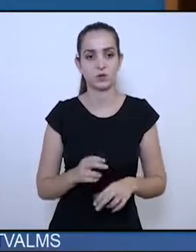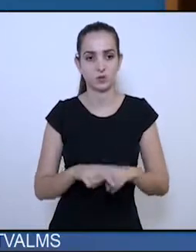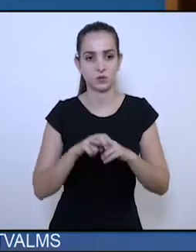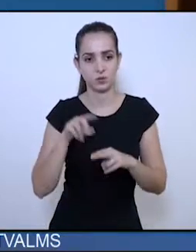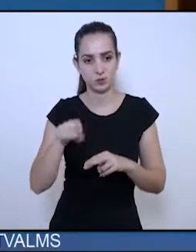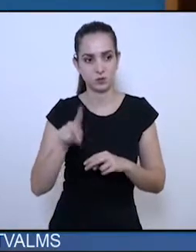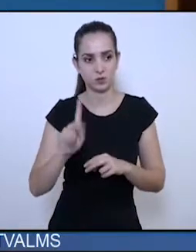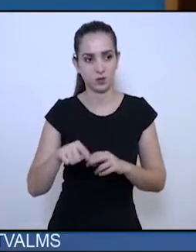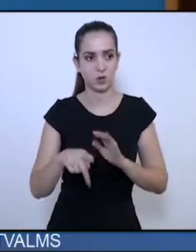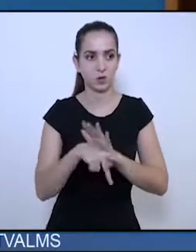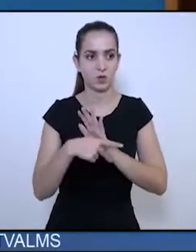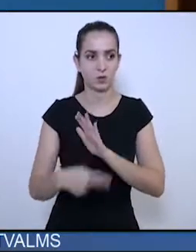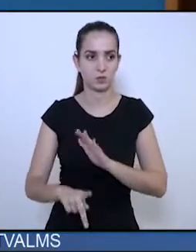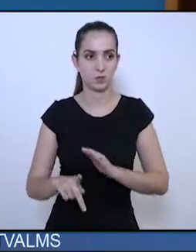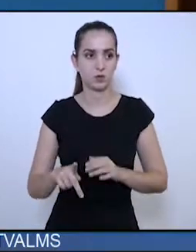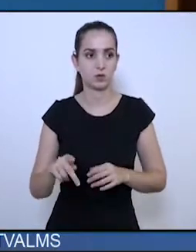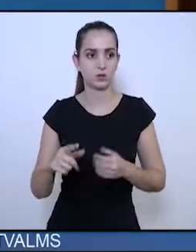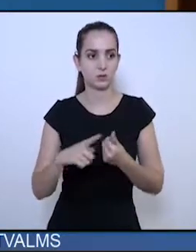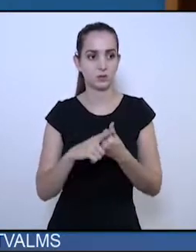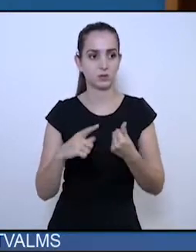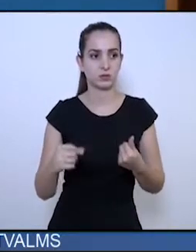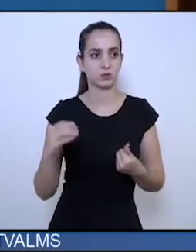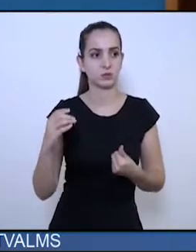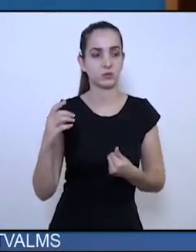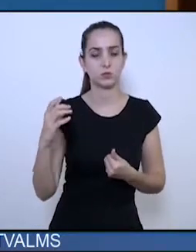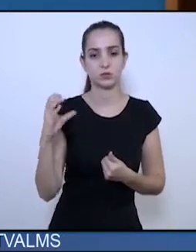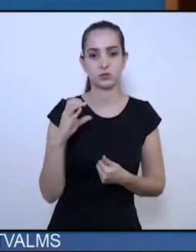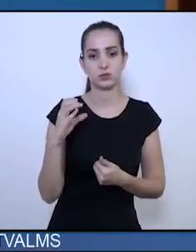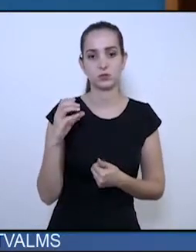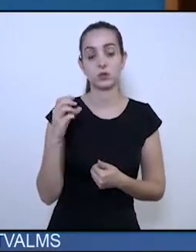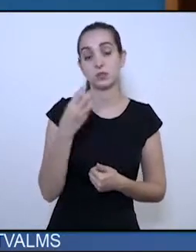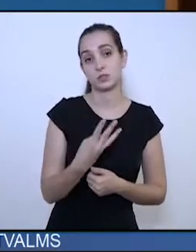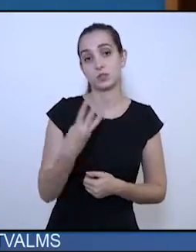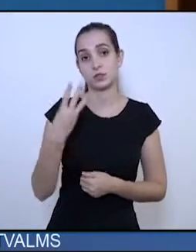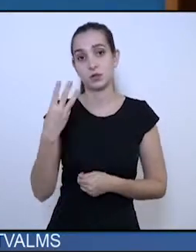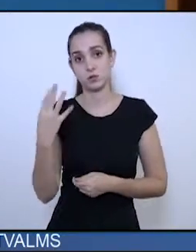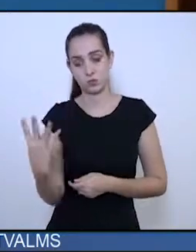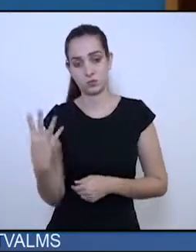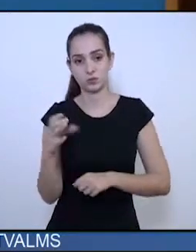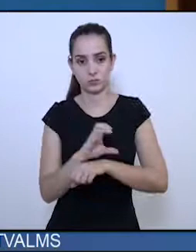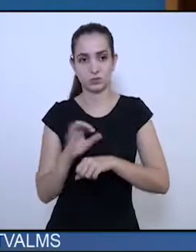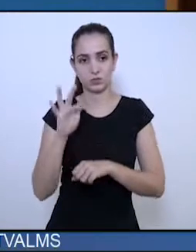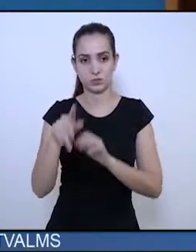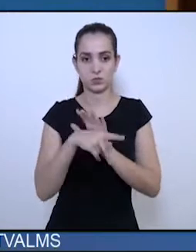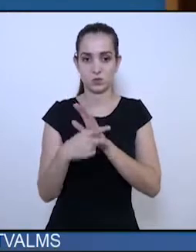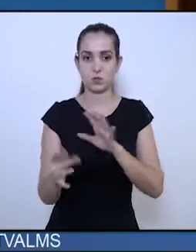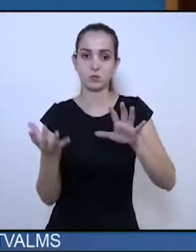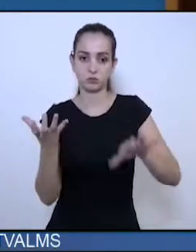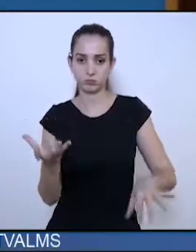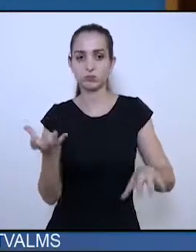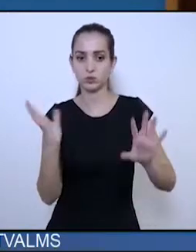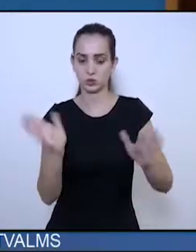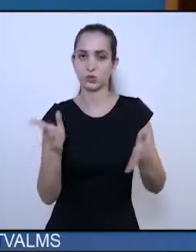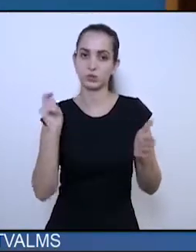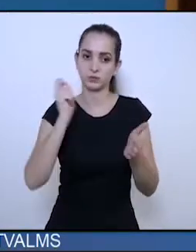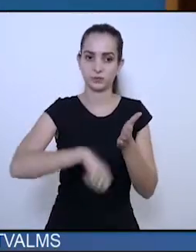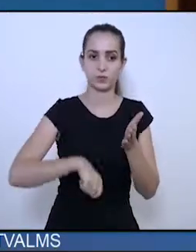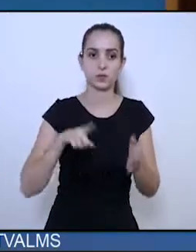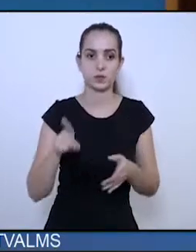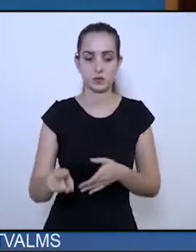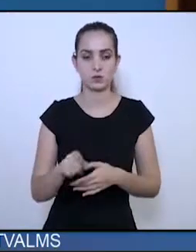instrumento constitucional, está previsto no artigo 34 e foi referendado pelo Congresso Nacional. O estado de defesa,